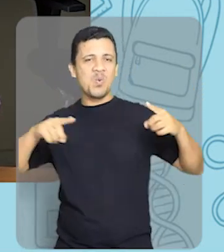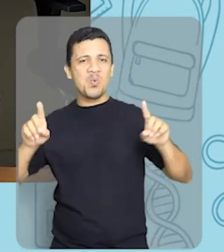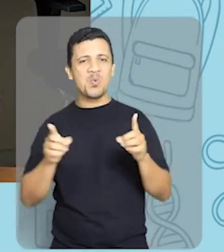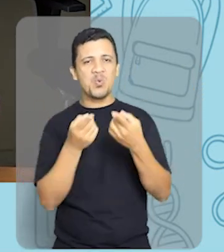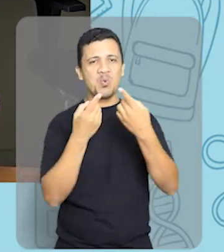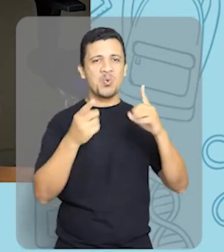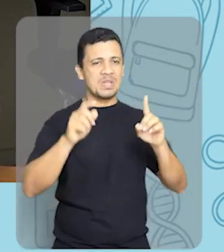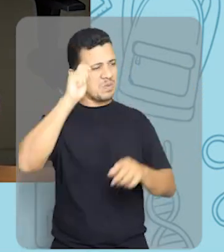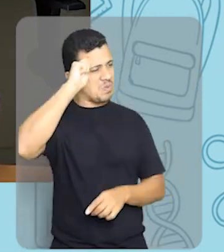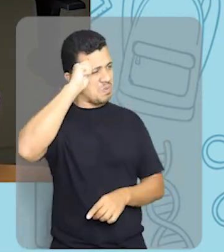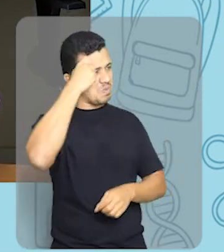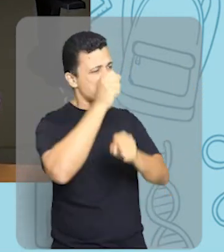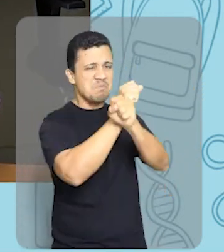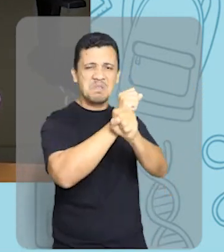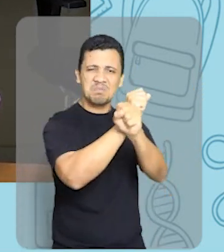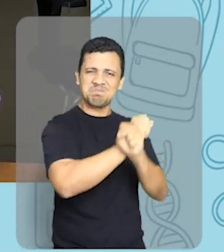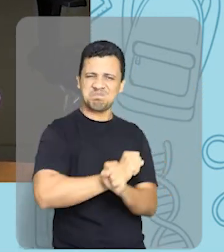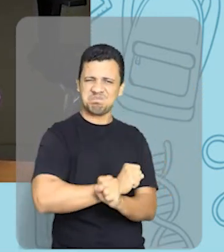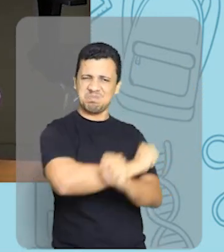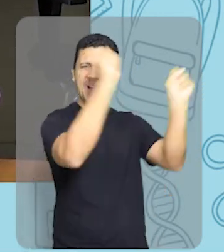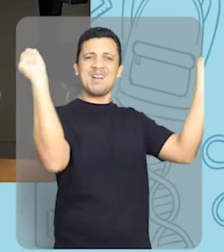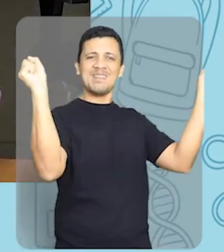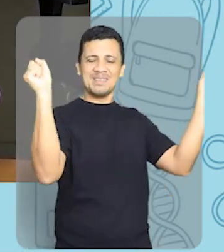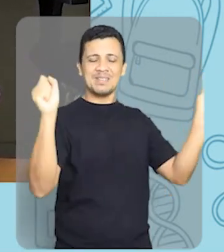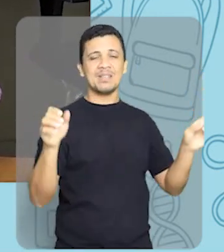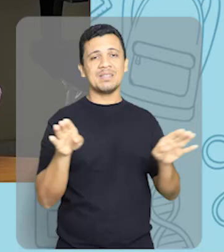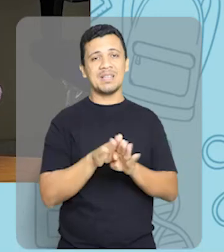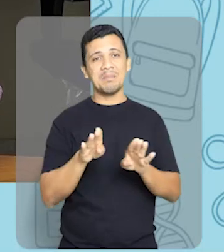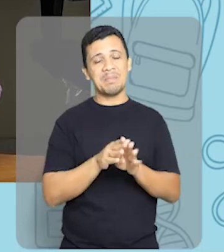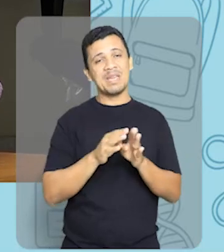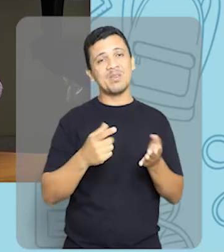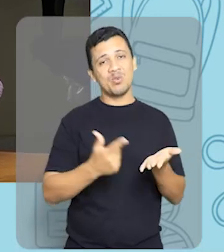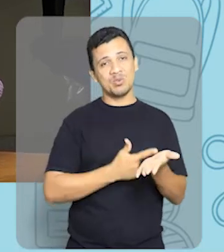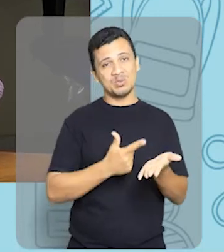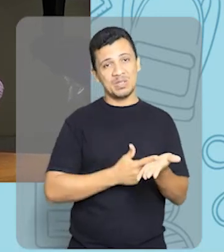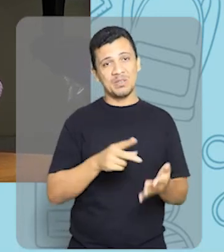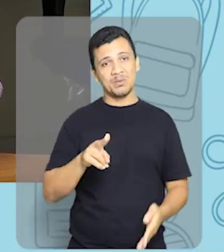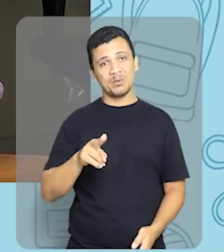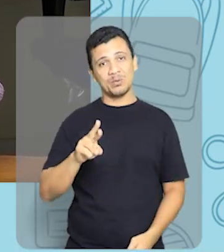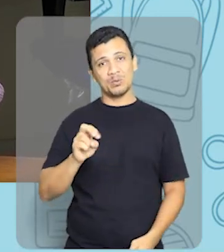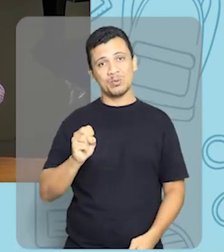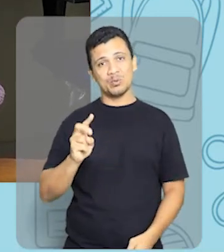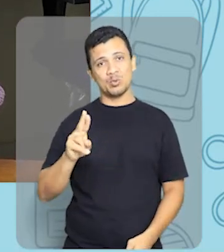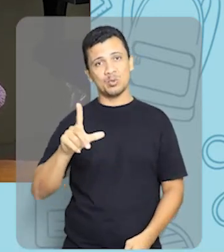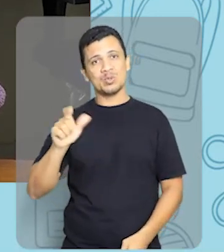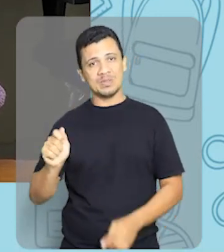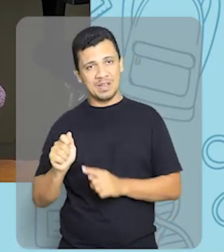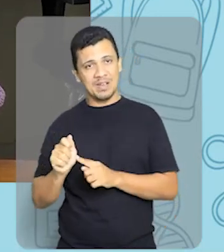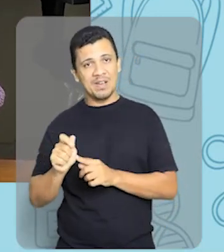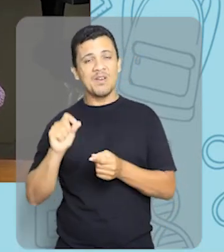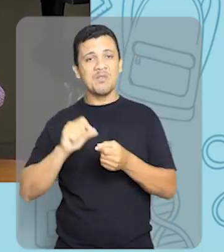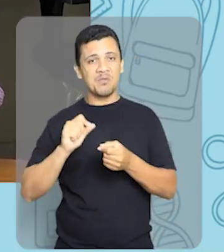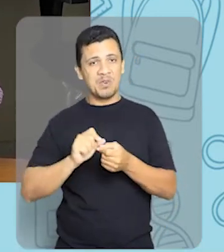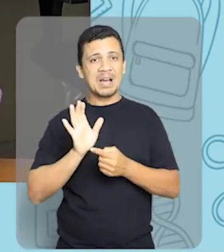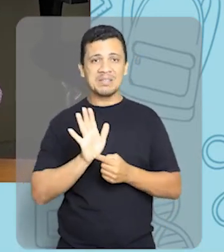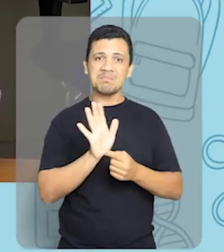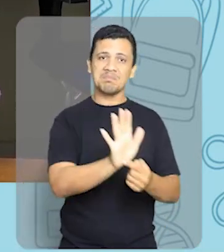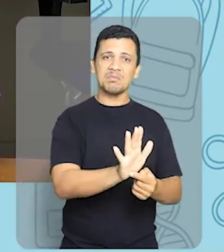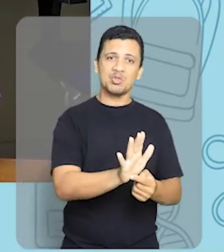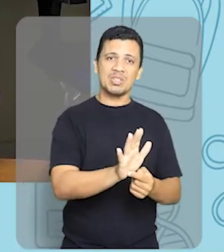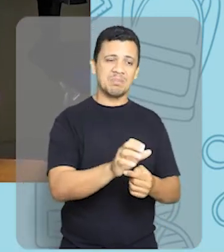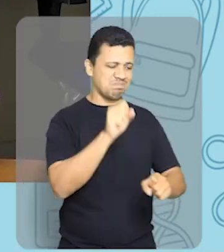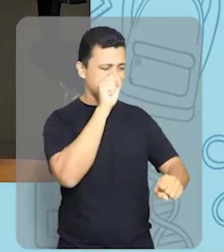libertação dos escravos. O romance Úrsula também faz, né, uma alusão a essa